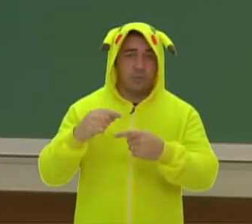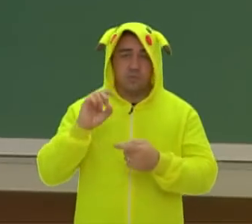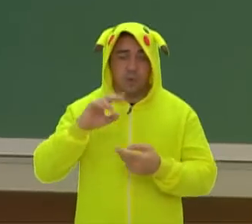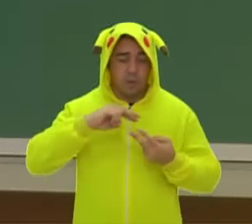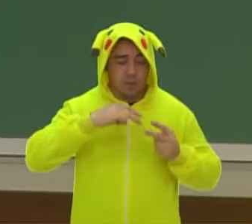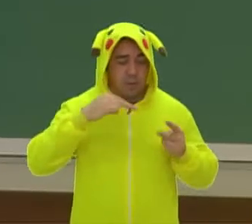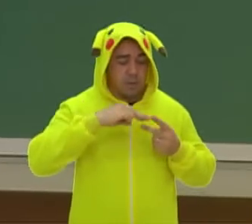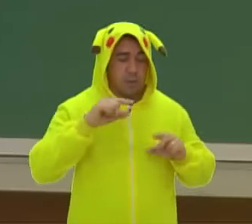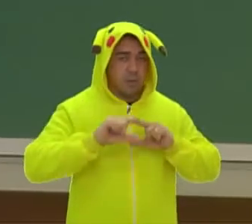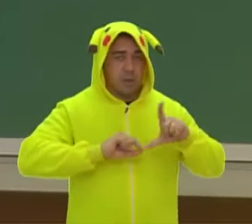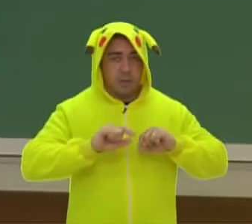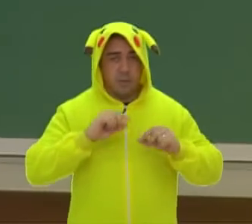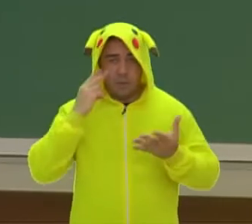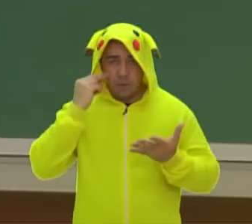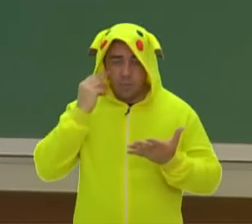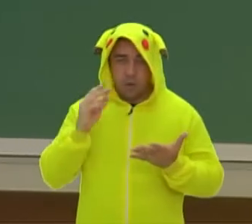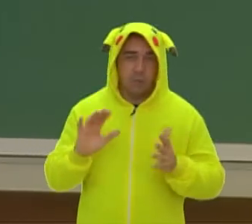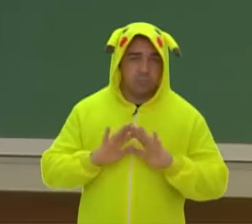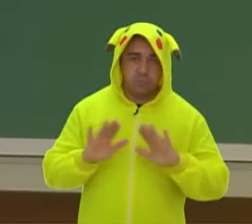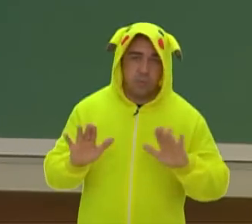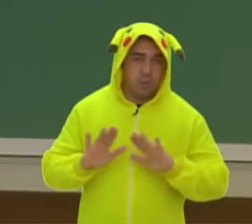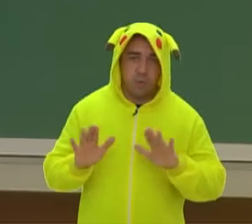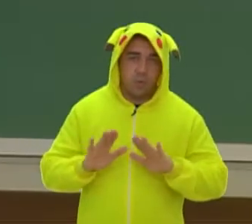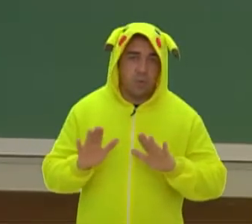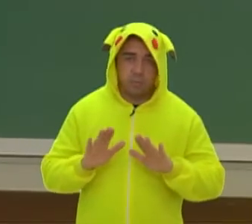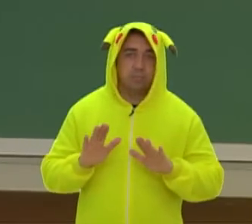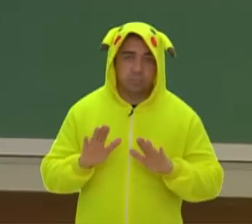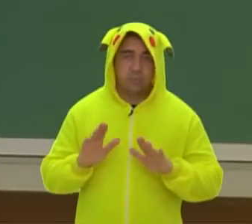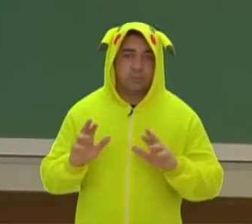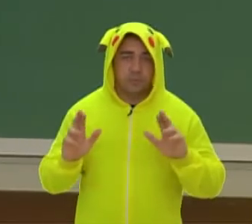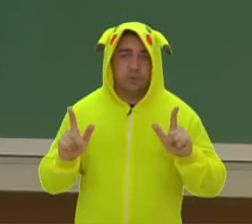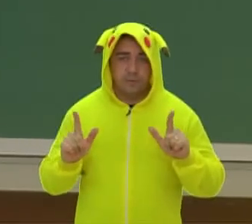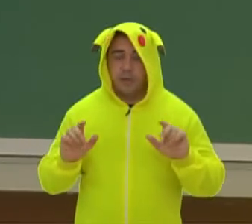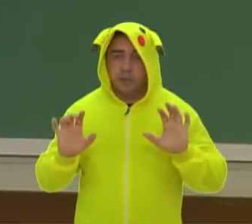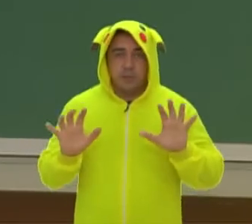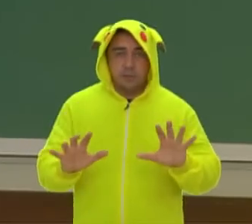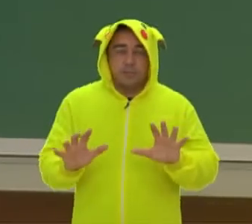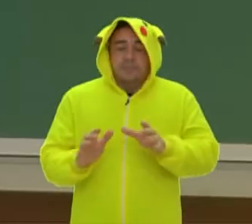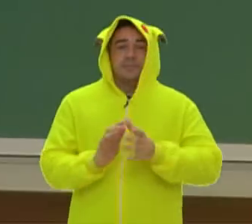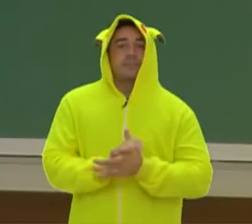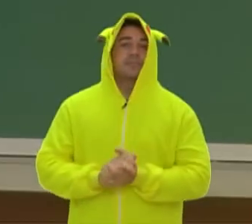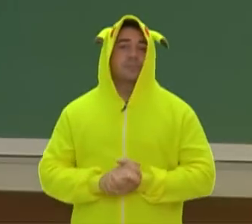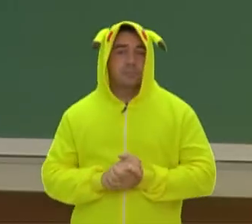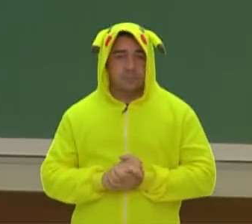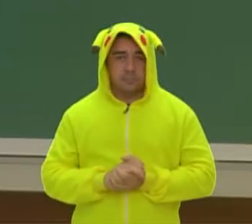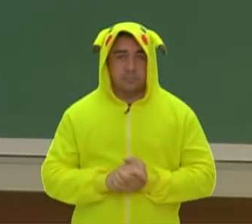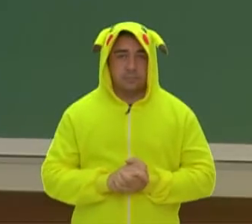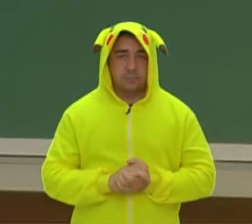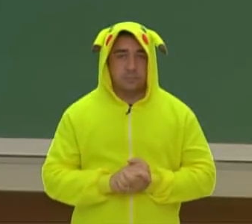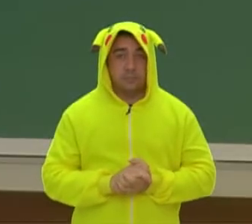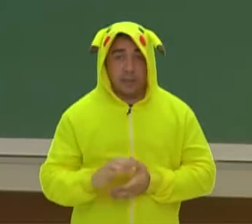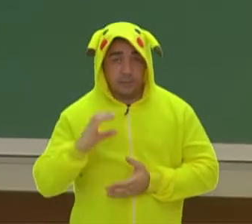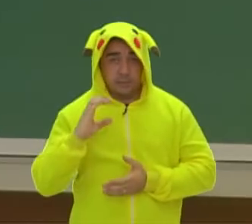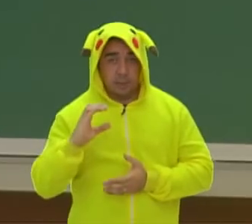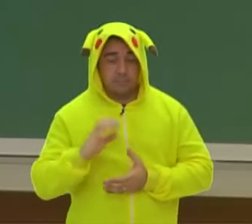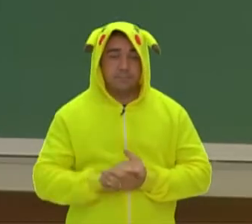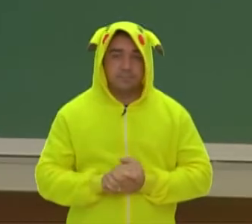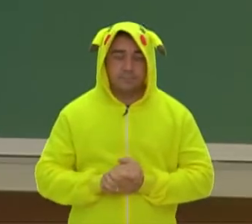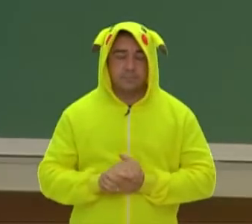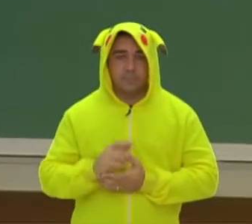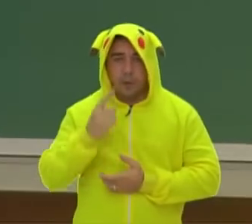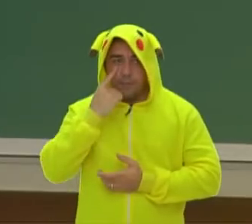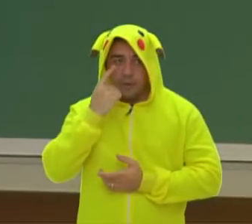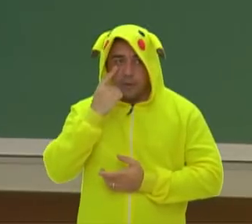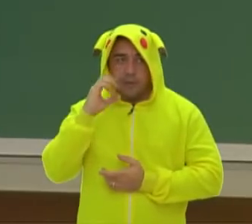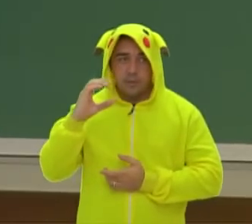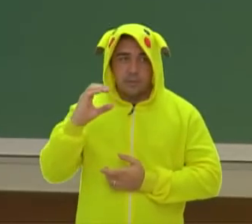mutações, seleção natural, né, que está gerando diferenças, alterações naquela espécie. Letra C. Em C, vamos achar